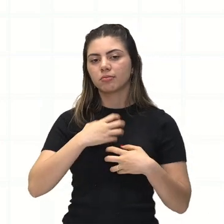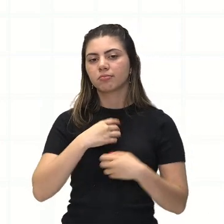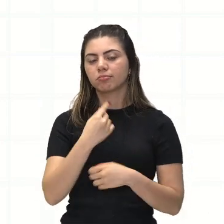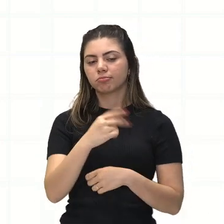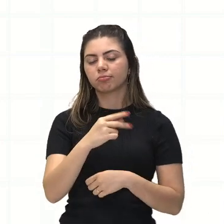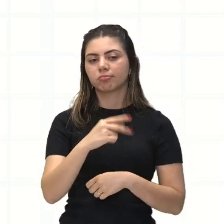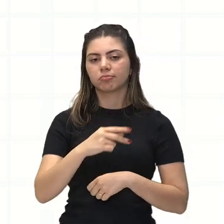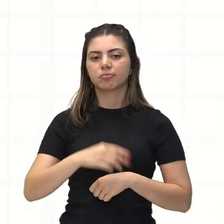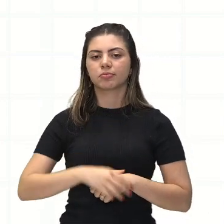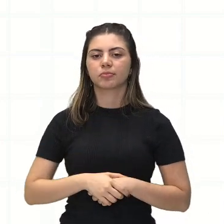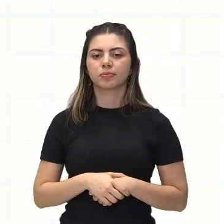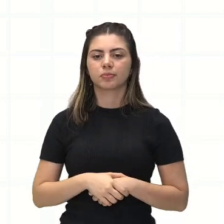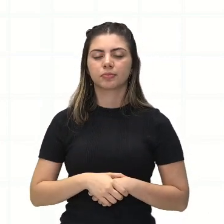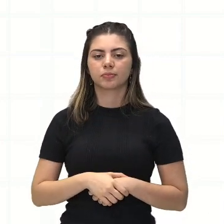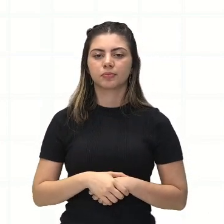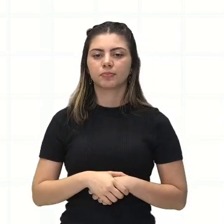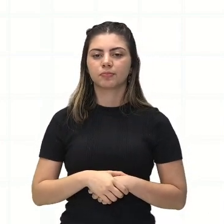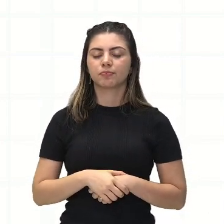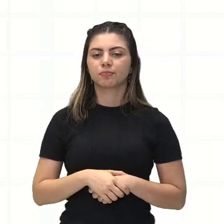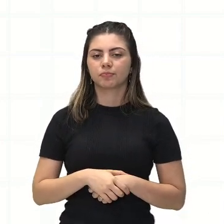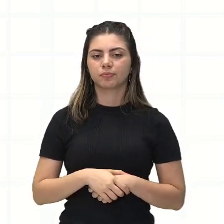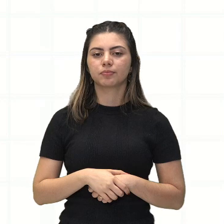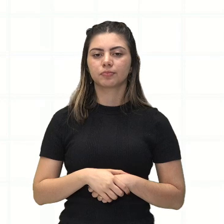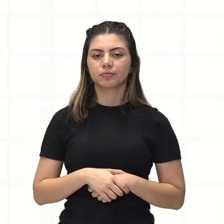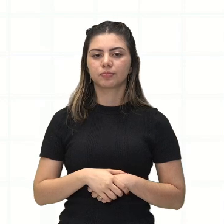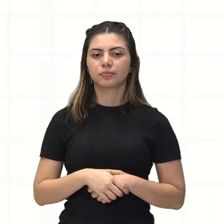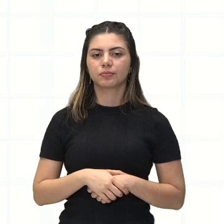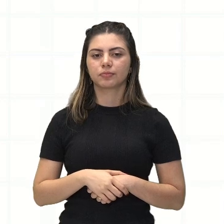pessoa sente orgulho.